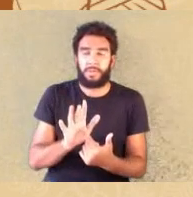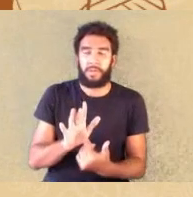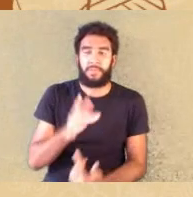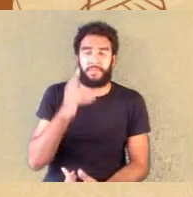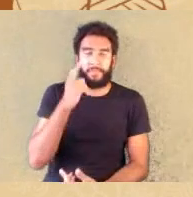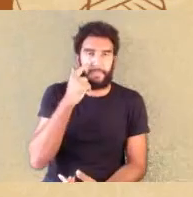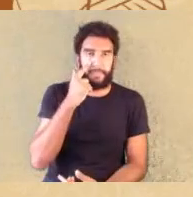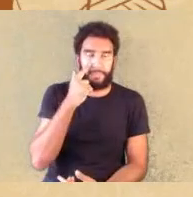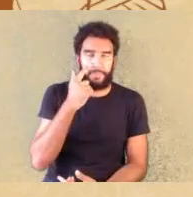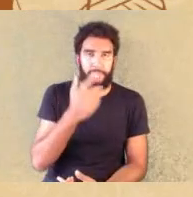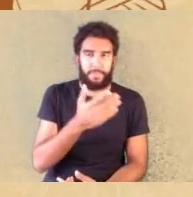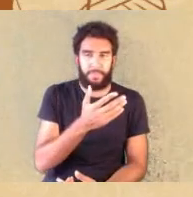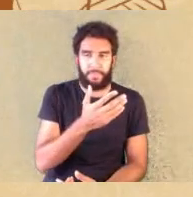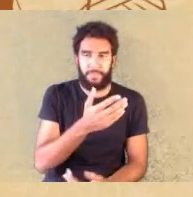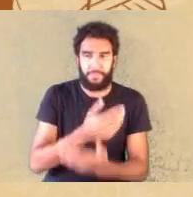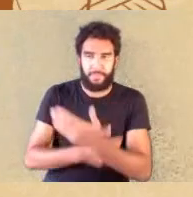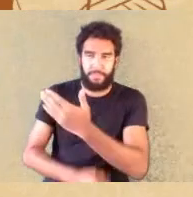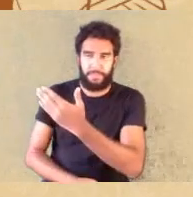gente pesquisa,